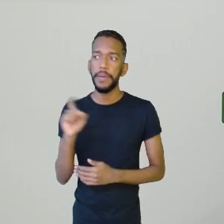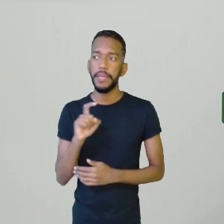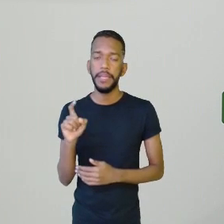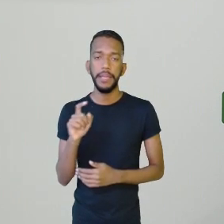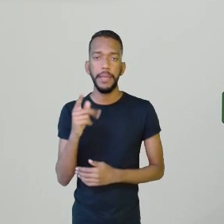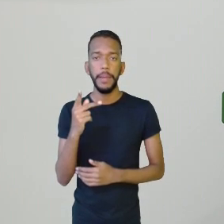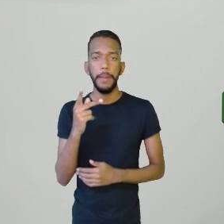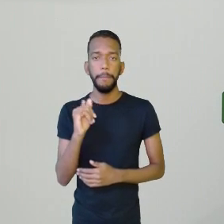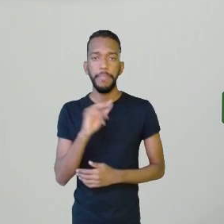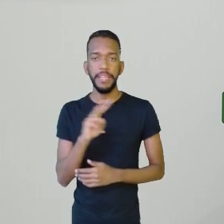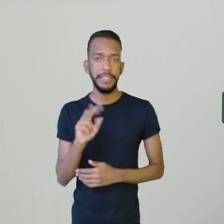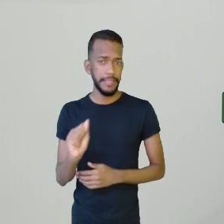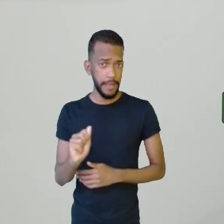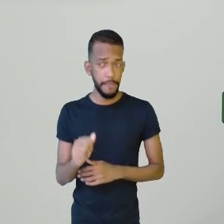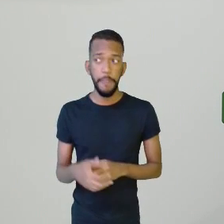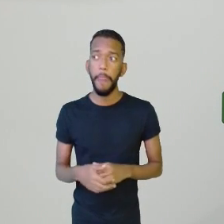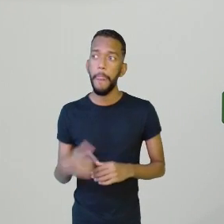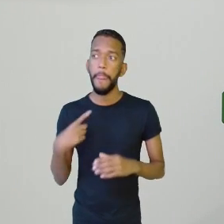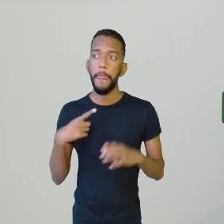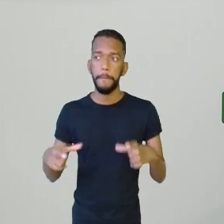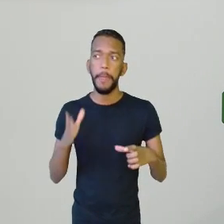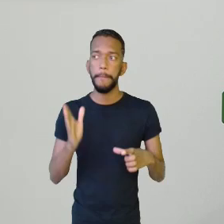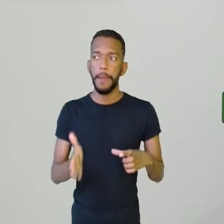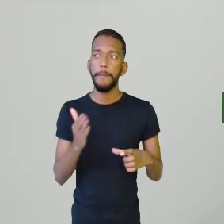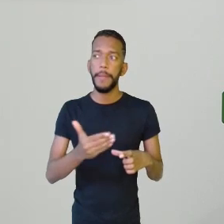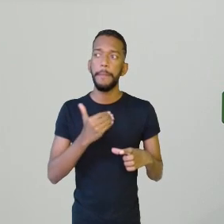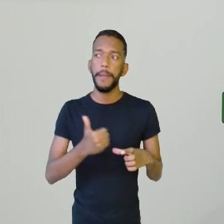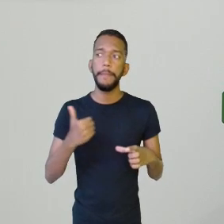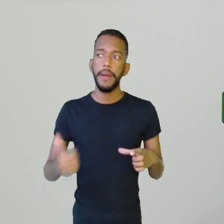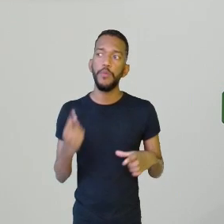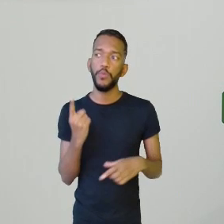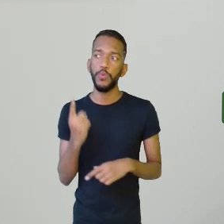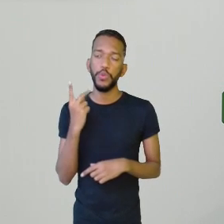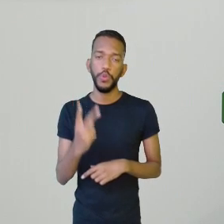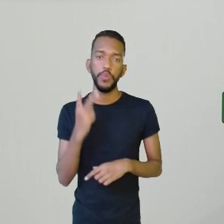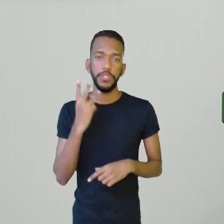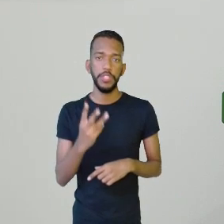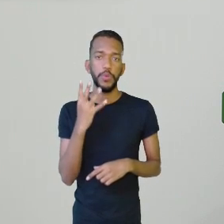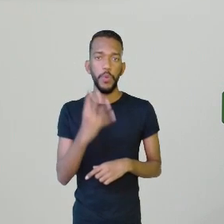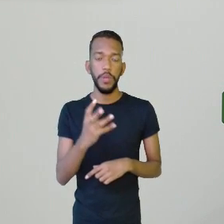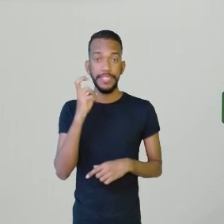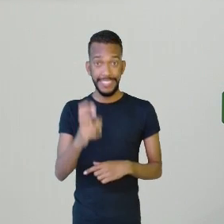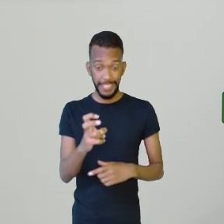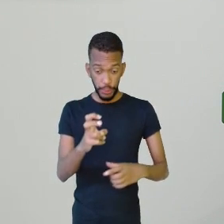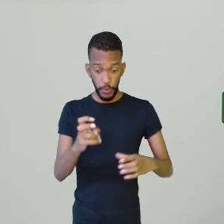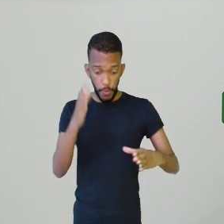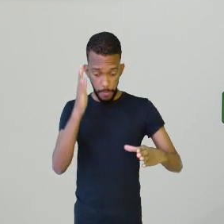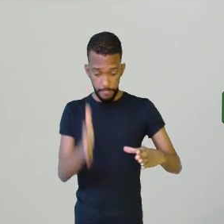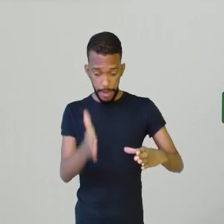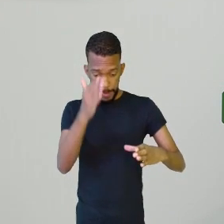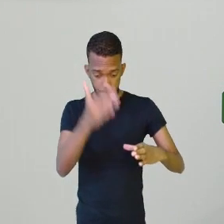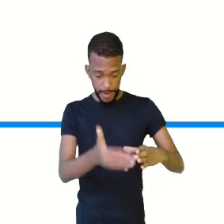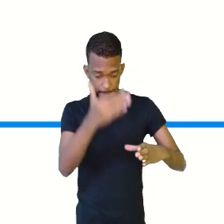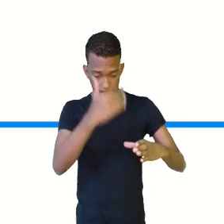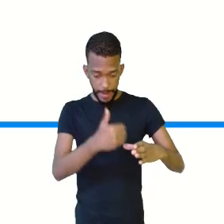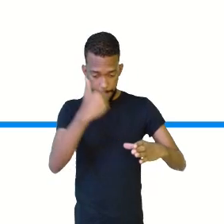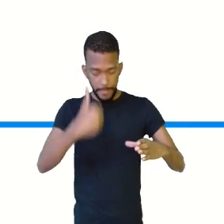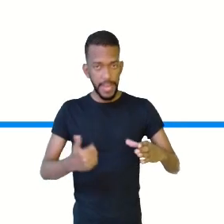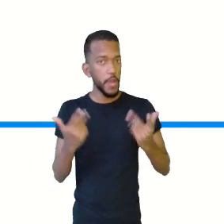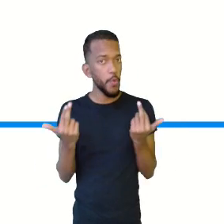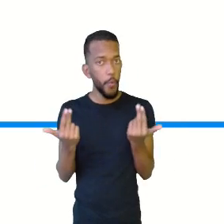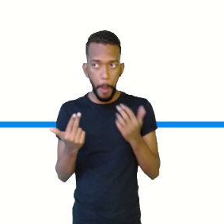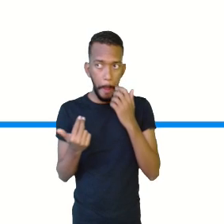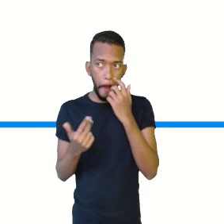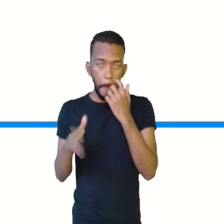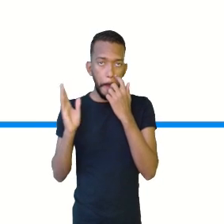uma pizza média e a dividiu em 5 fatias iguais. Olha como eu mostrei anteriormente